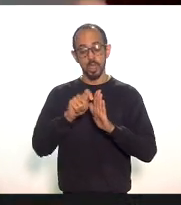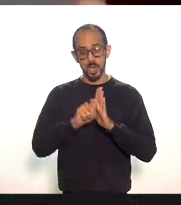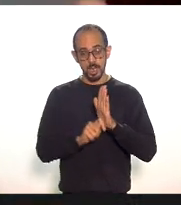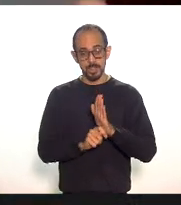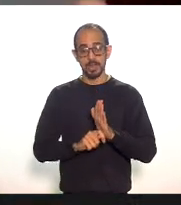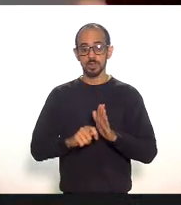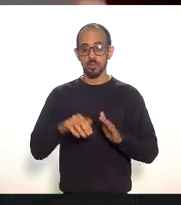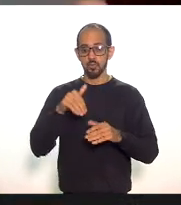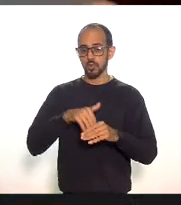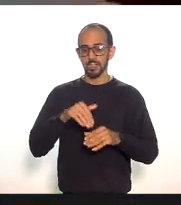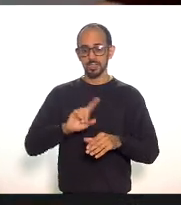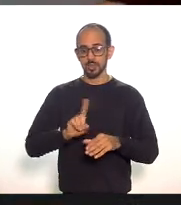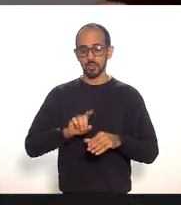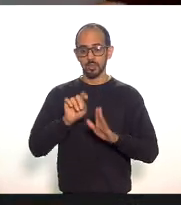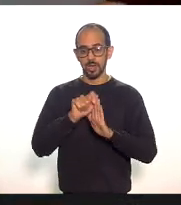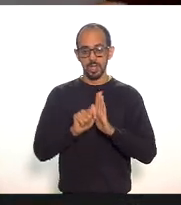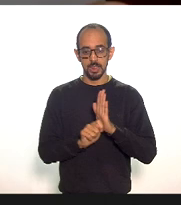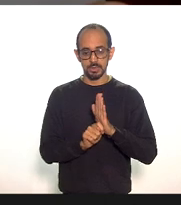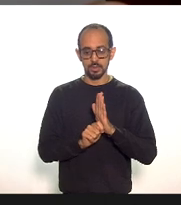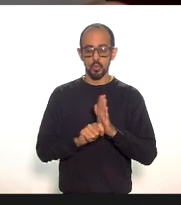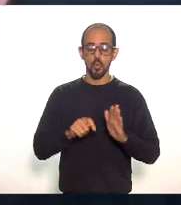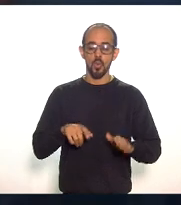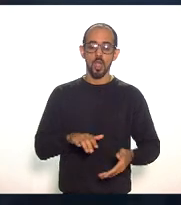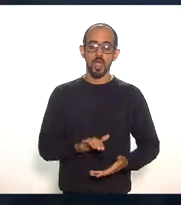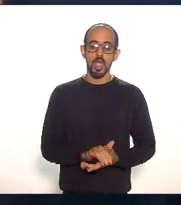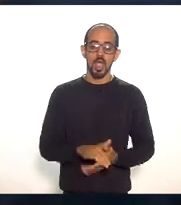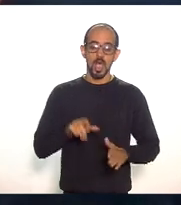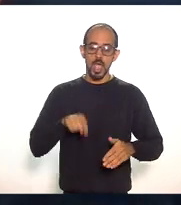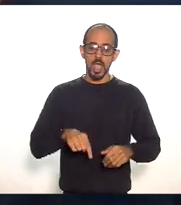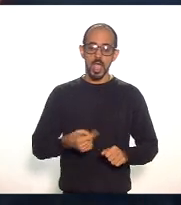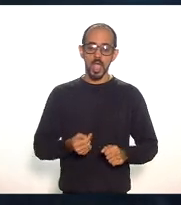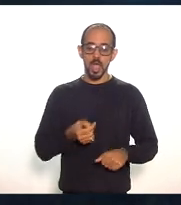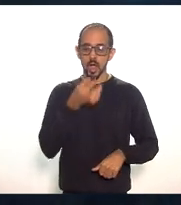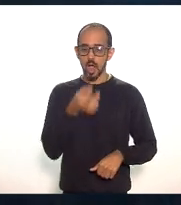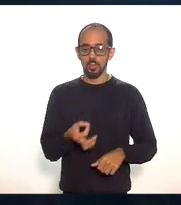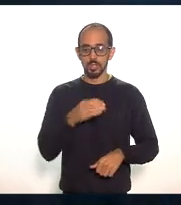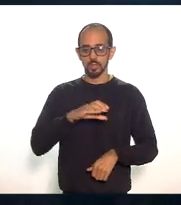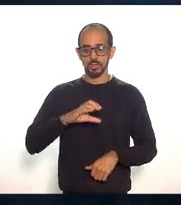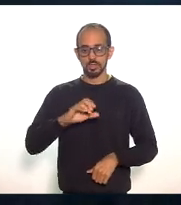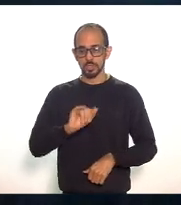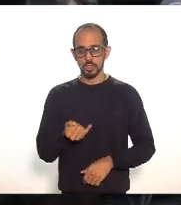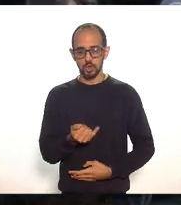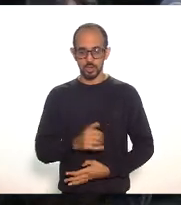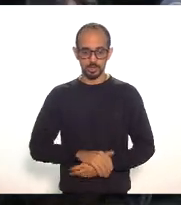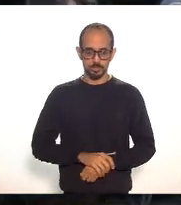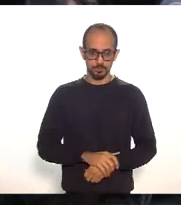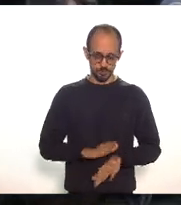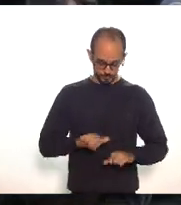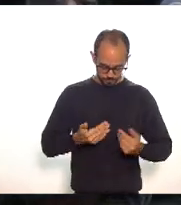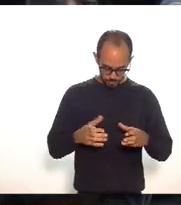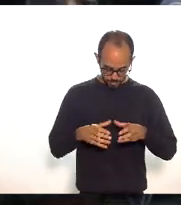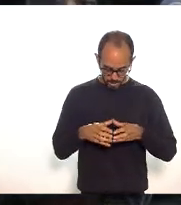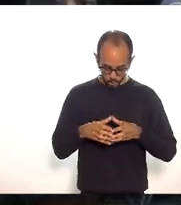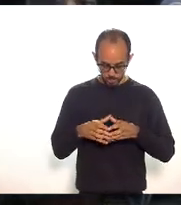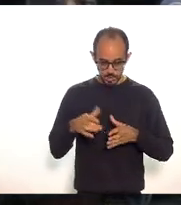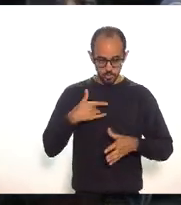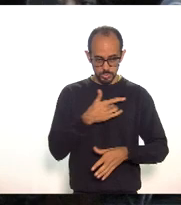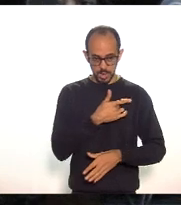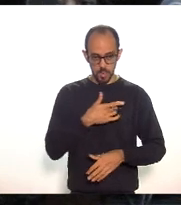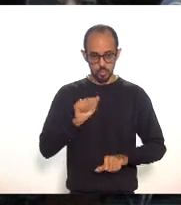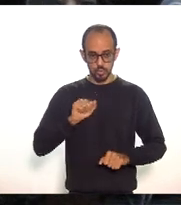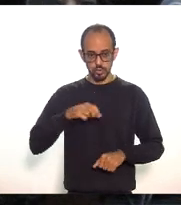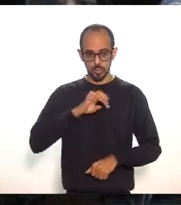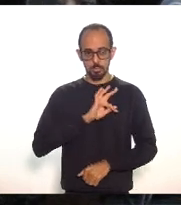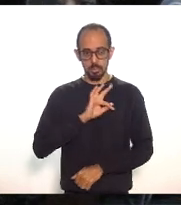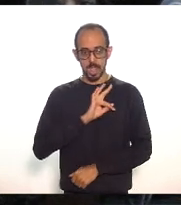Redação, desculpa. É o parecer da CCJ às emendas de plenário. Pela Comissão de Saúde, deputada